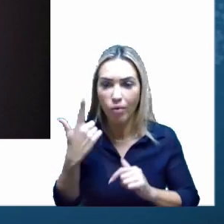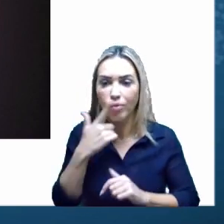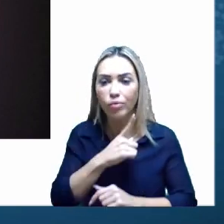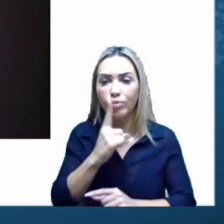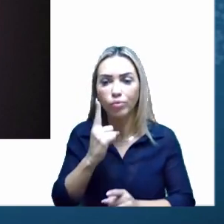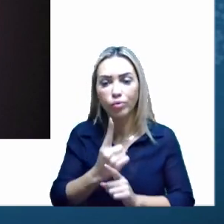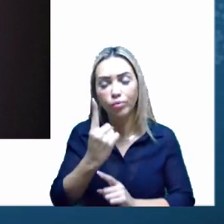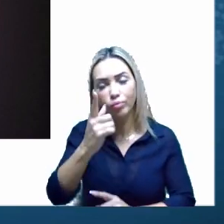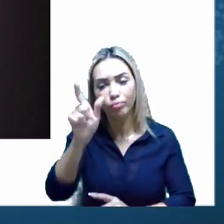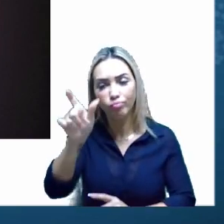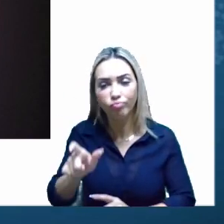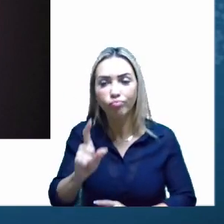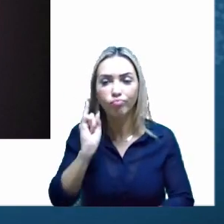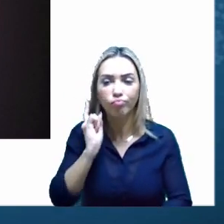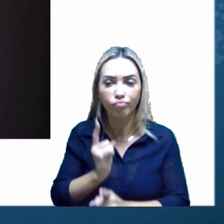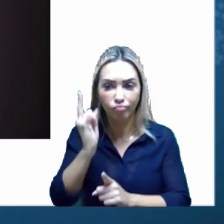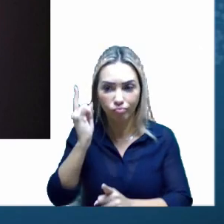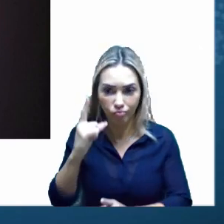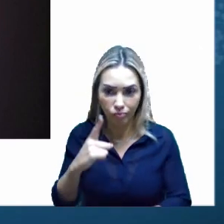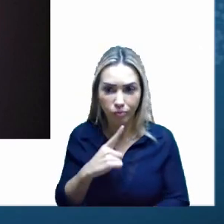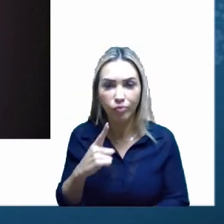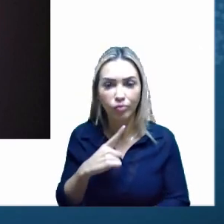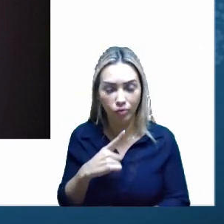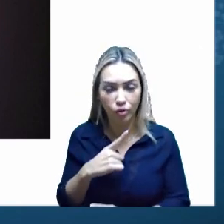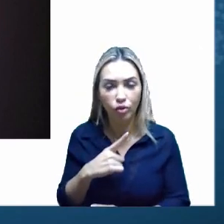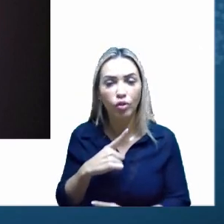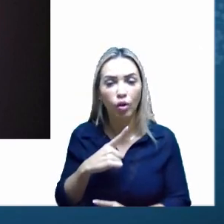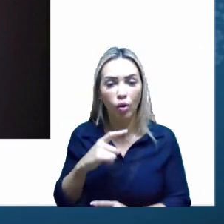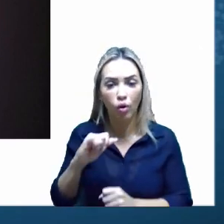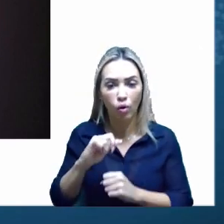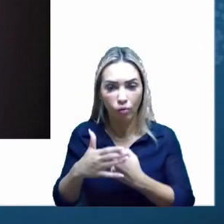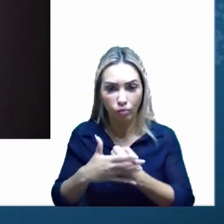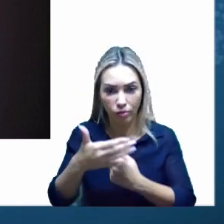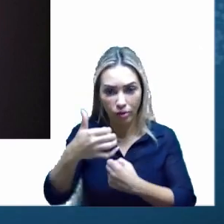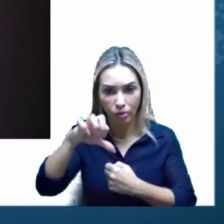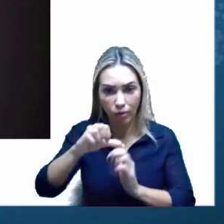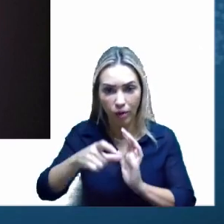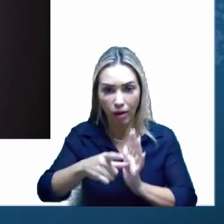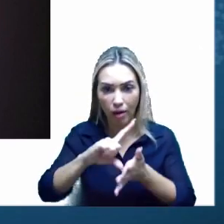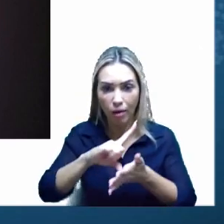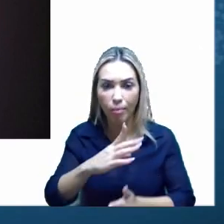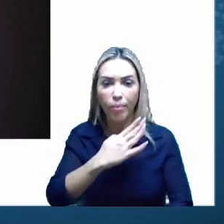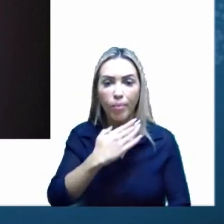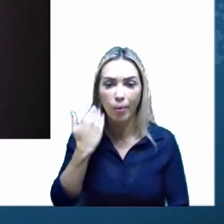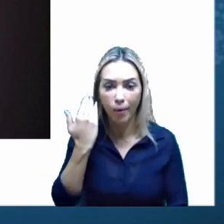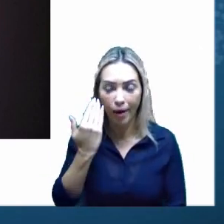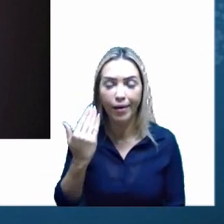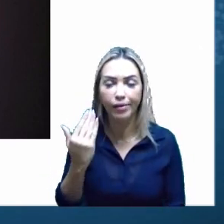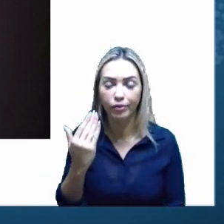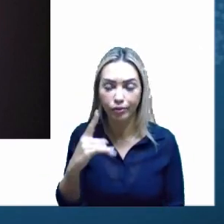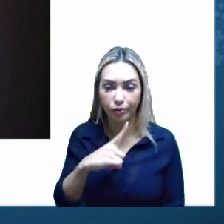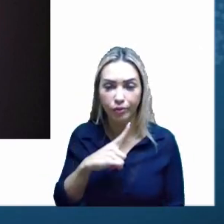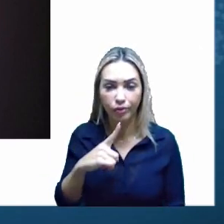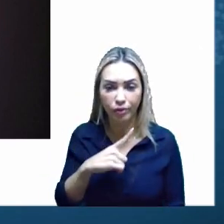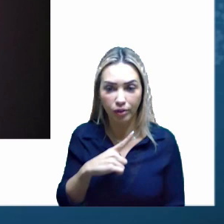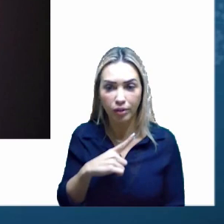que foram diagnosticados com Covid-19 antes da morte, e foi uma amostra